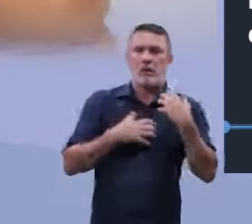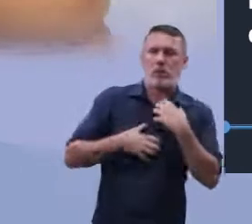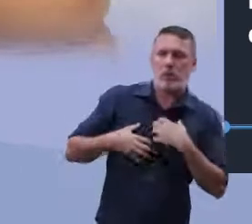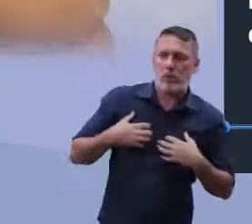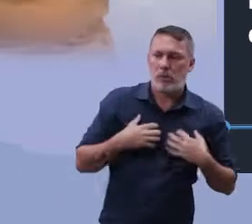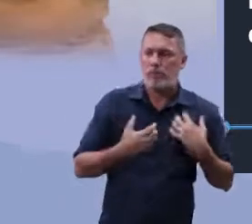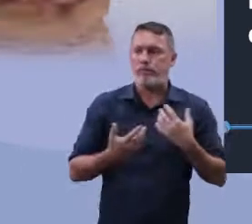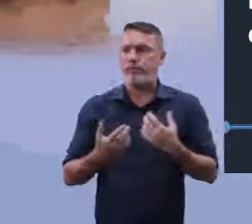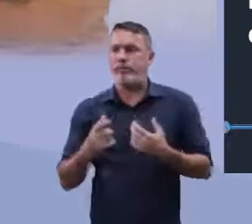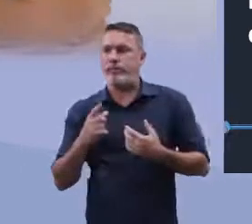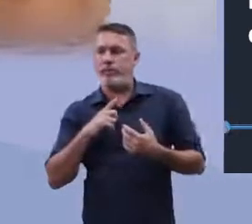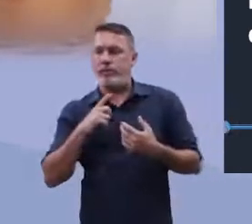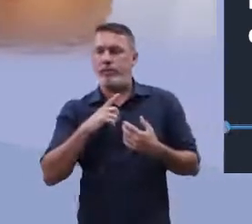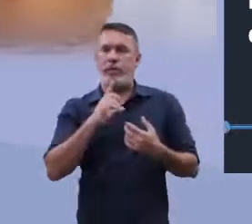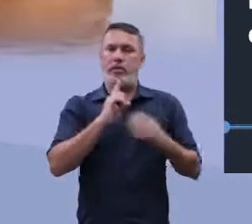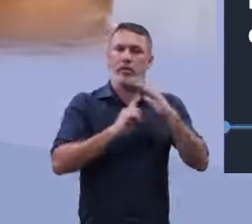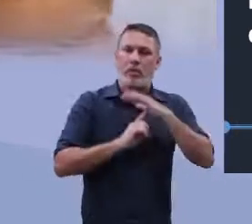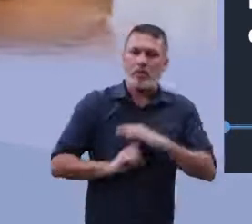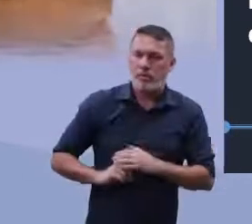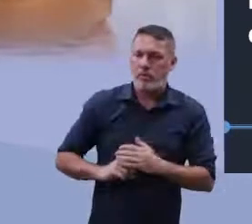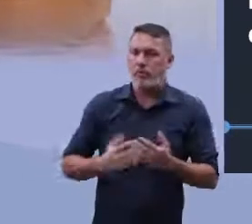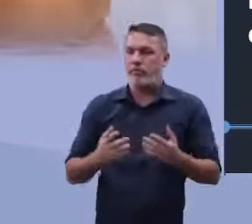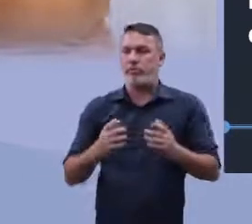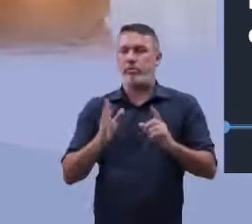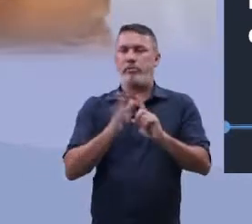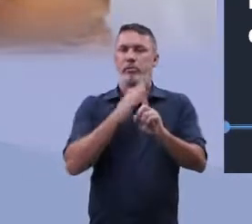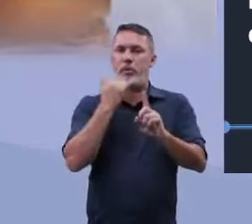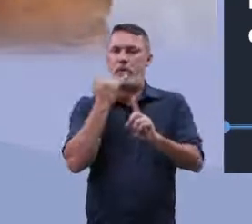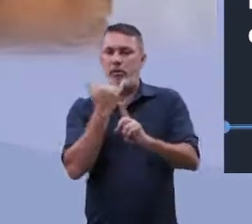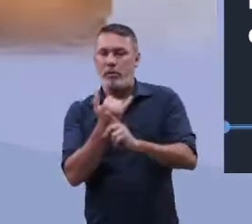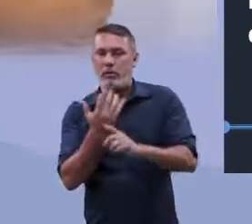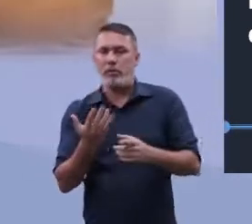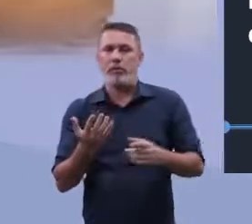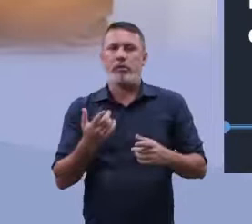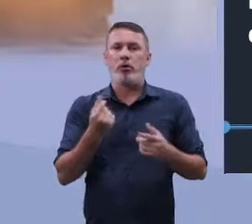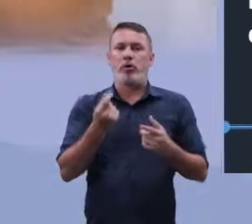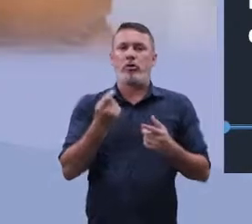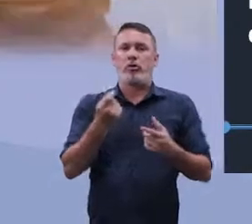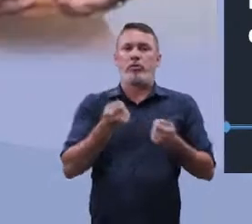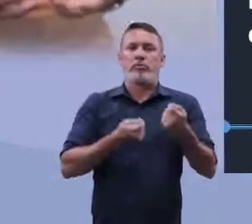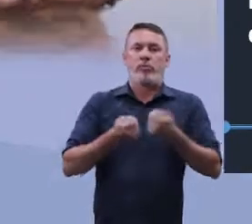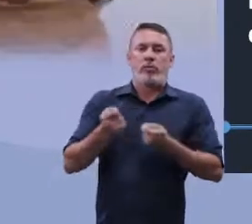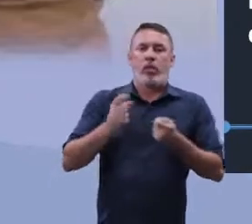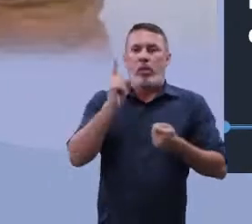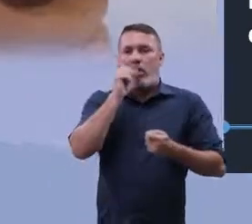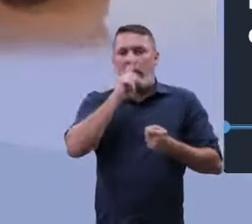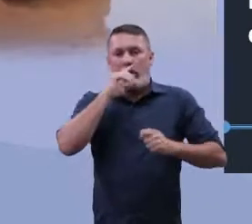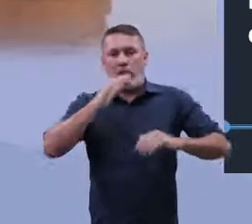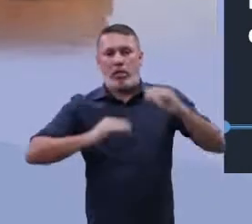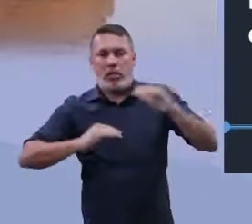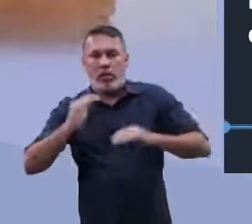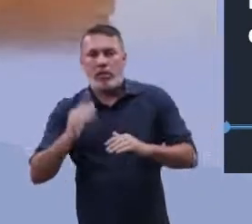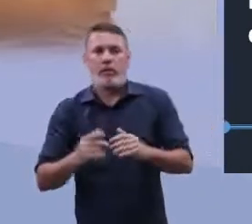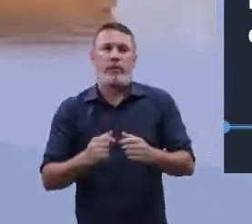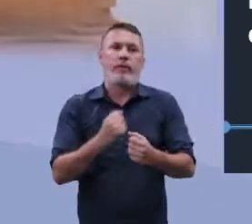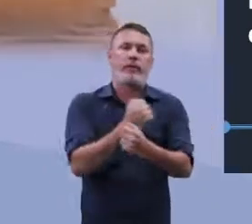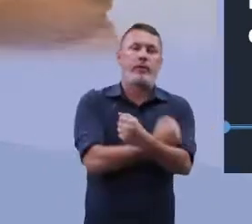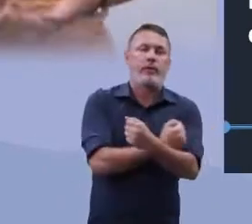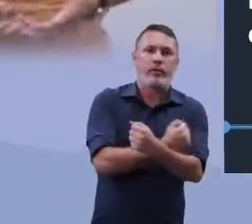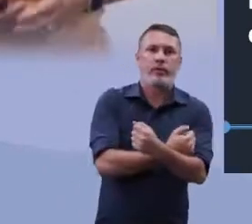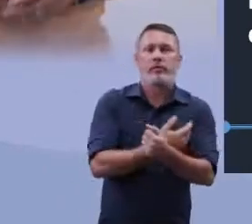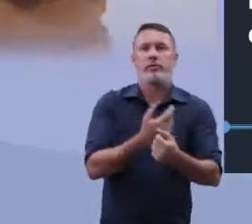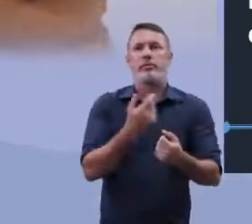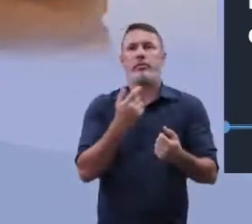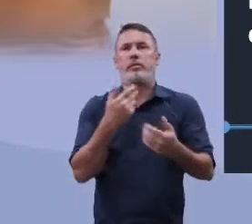Opressões, angústias, até mesmo depressões, bullying, descontrole financeiro, né? Vício